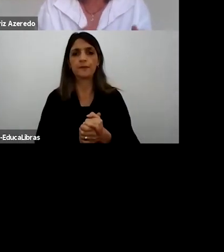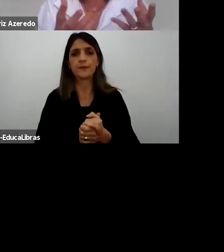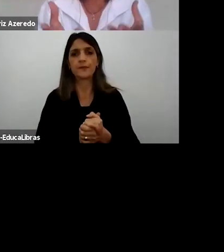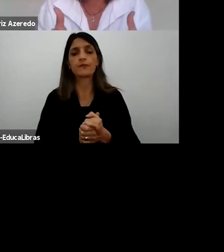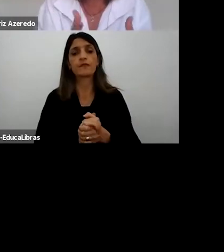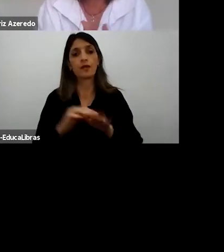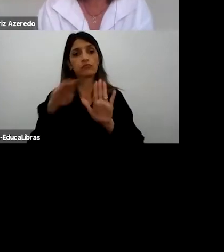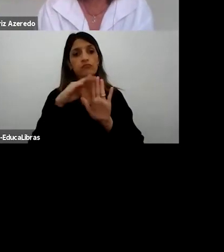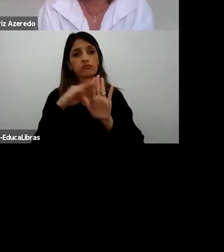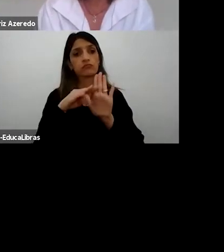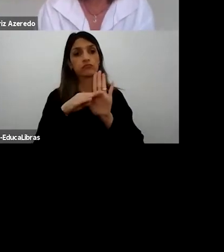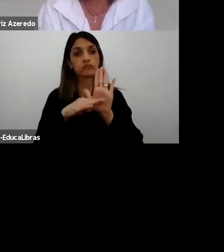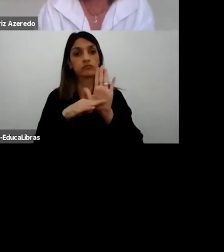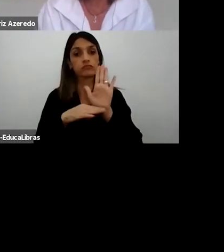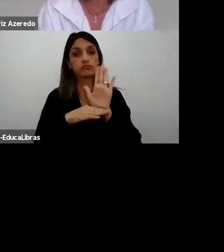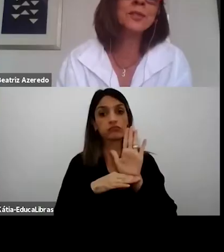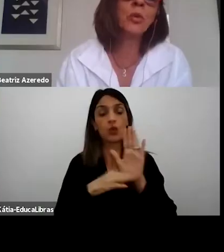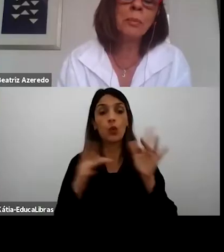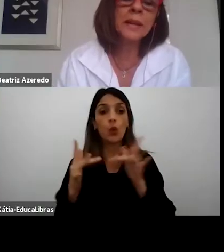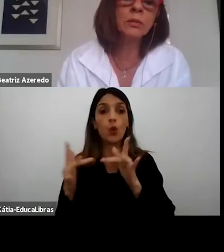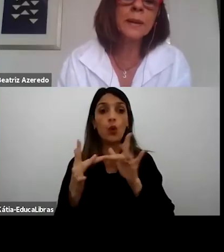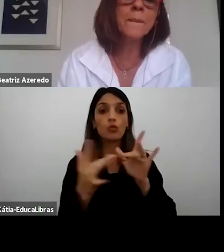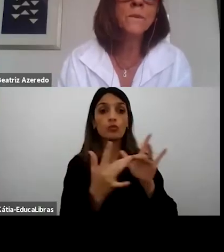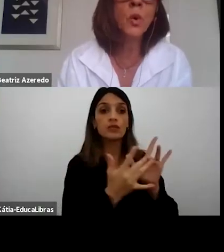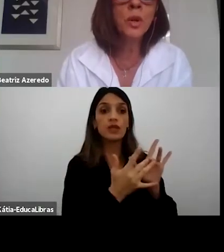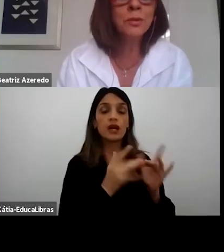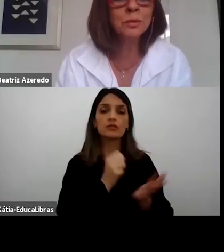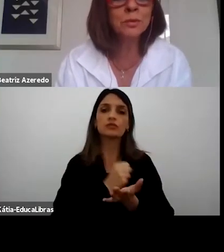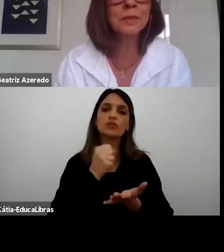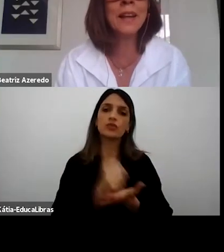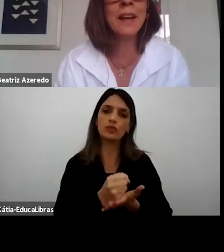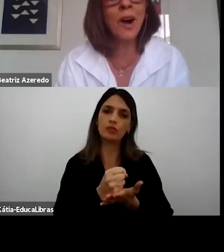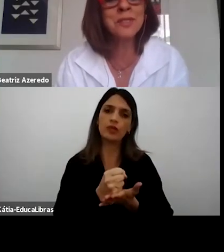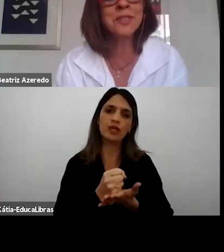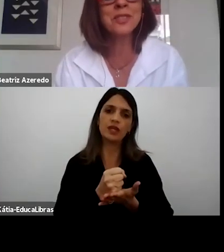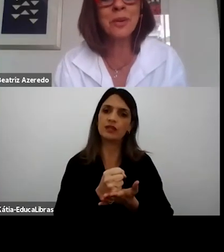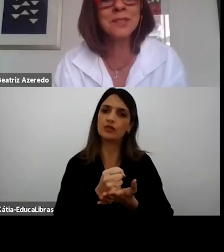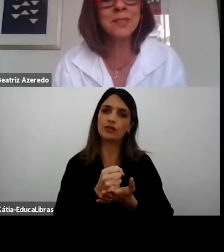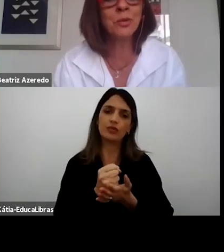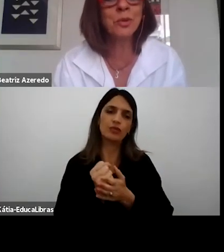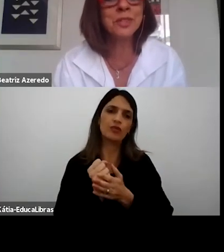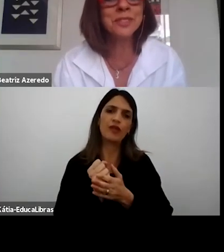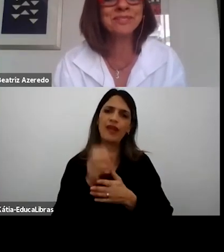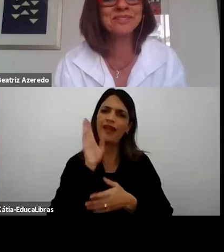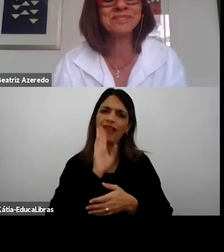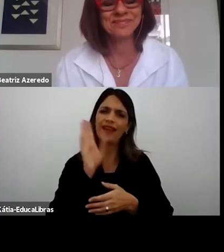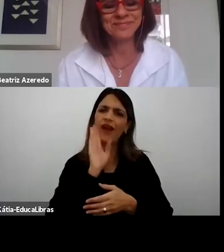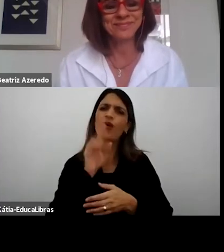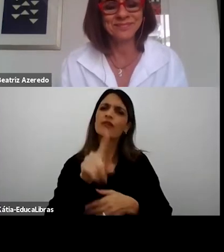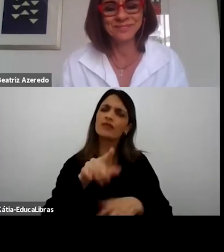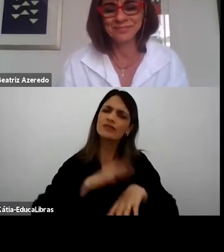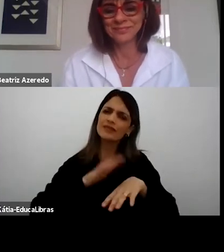e são os pontos de contato com esse documento aí muito legal que vocês estão lançando hoje.